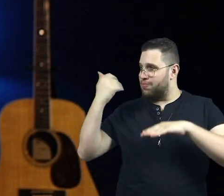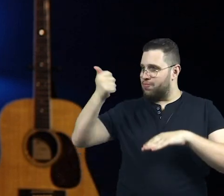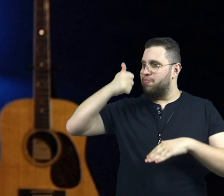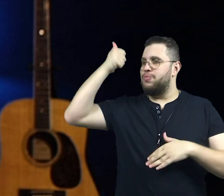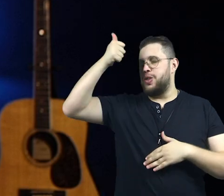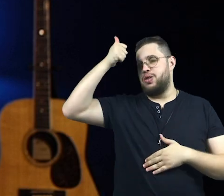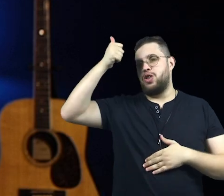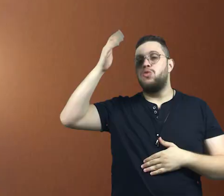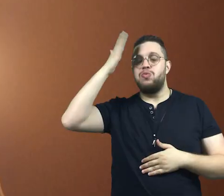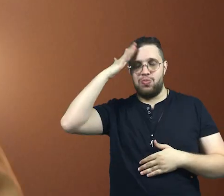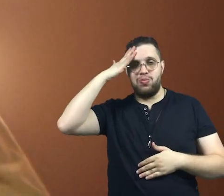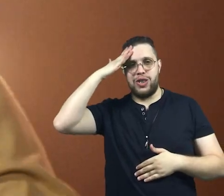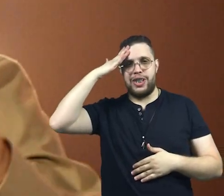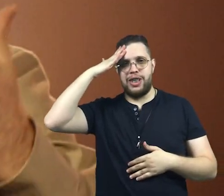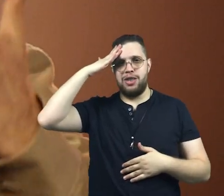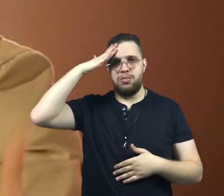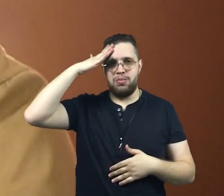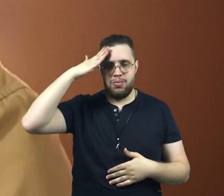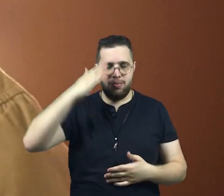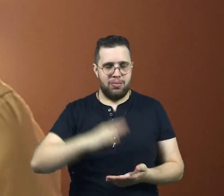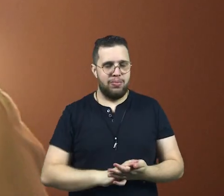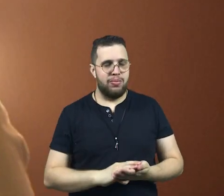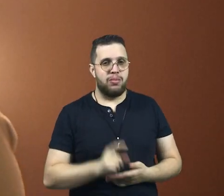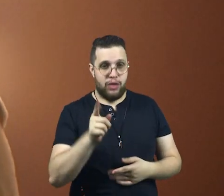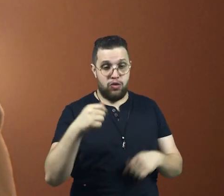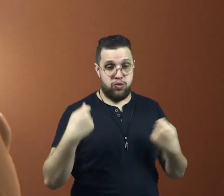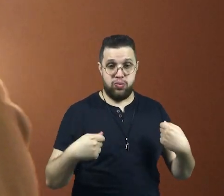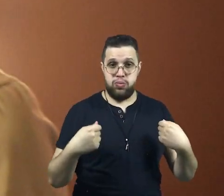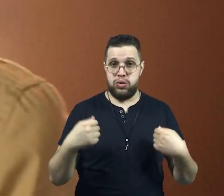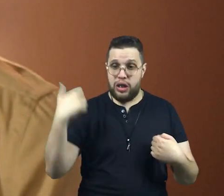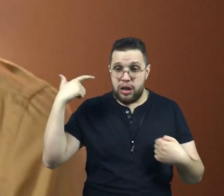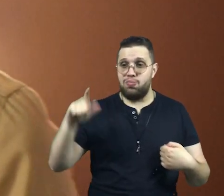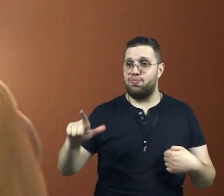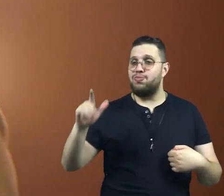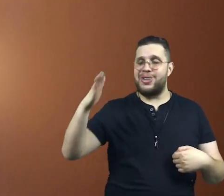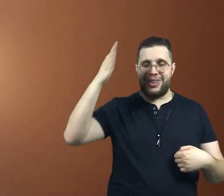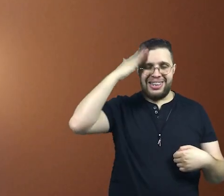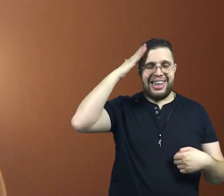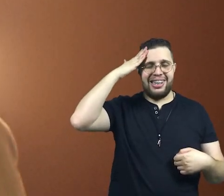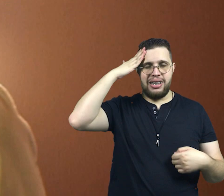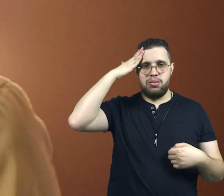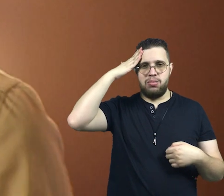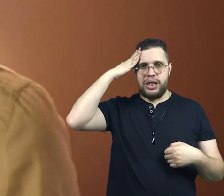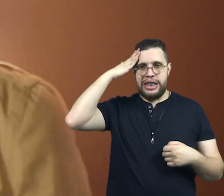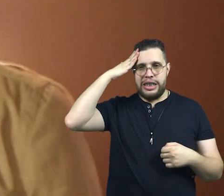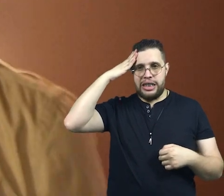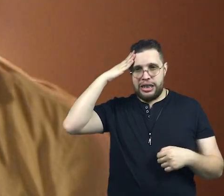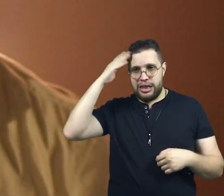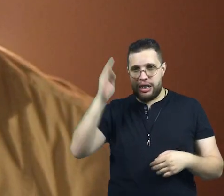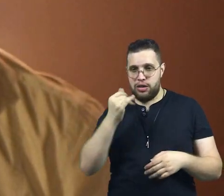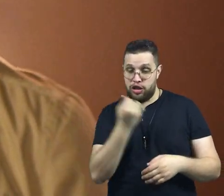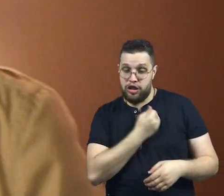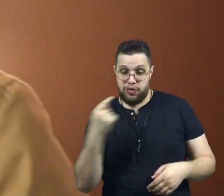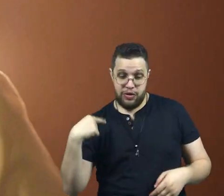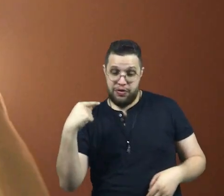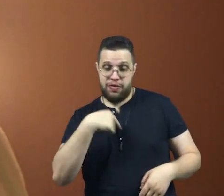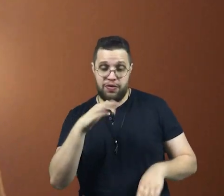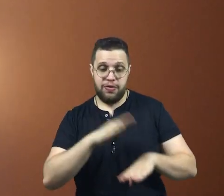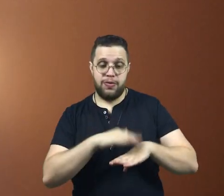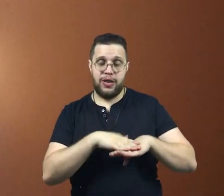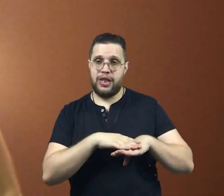concorda comigo nisso? Você consegue entender o benefício que as feridas nos fazem? Agora imagina